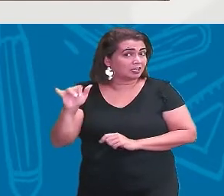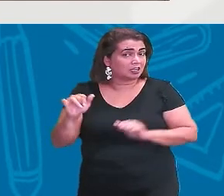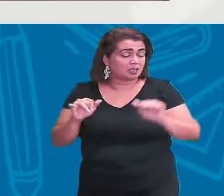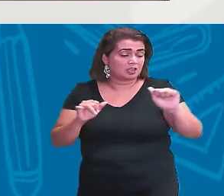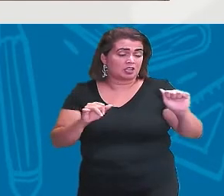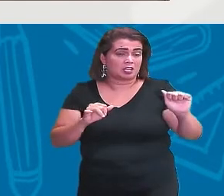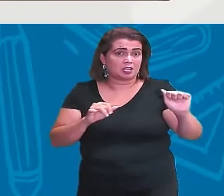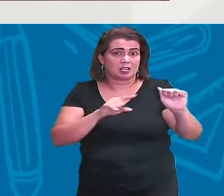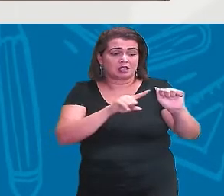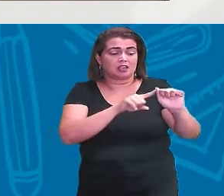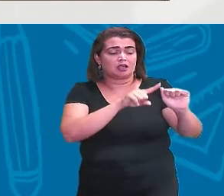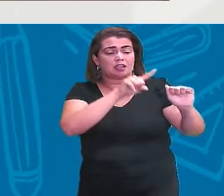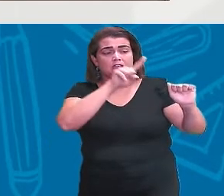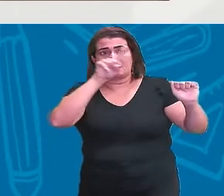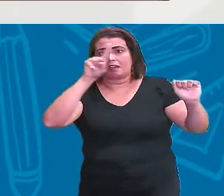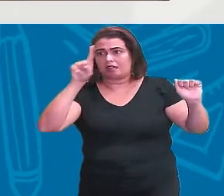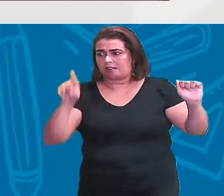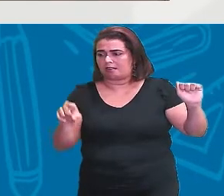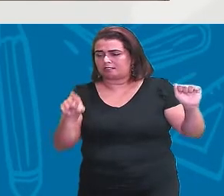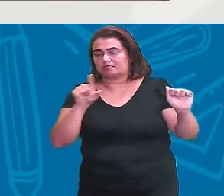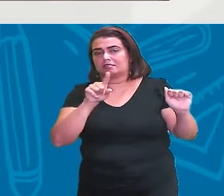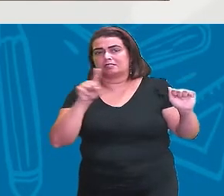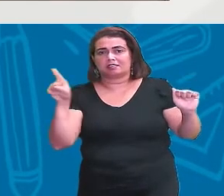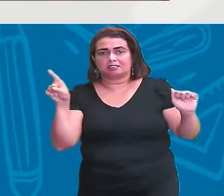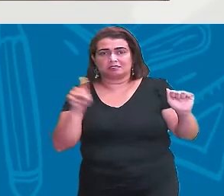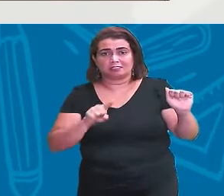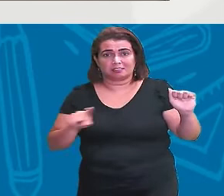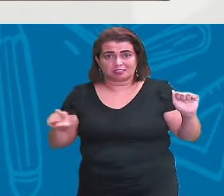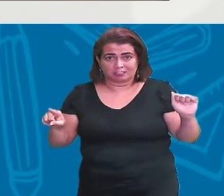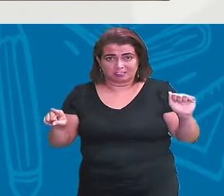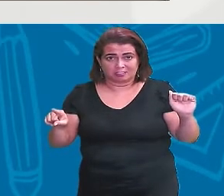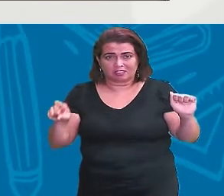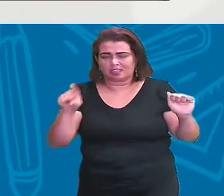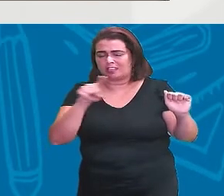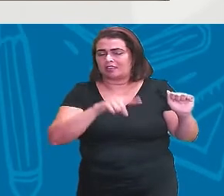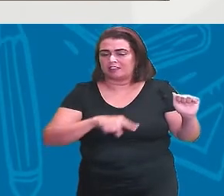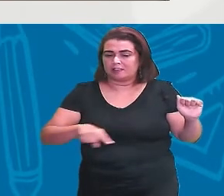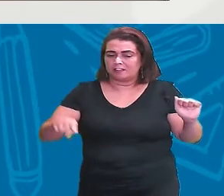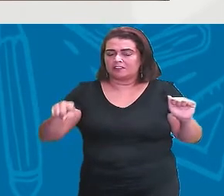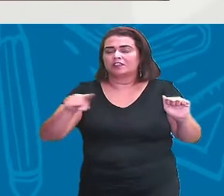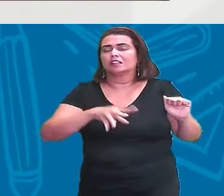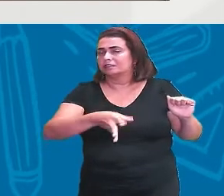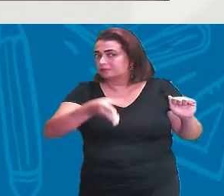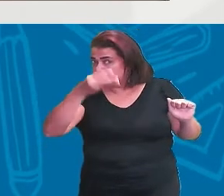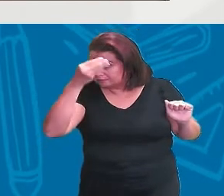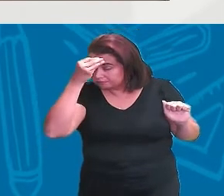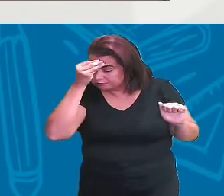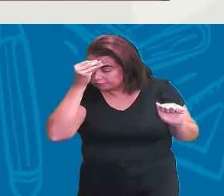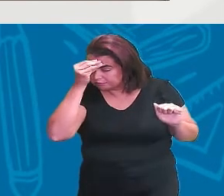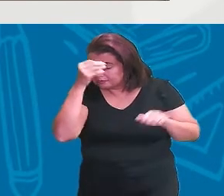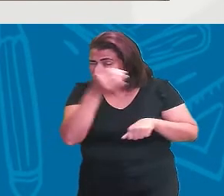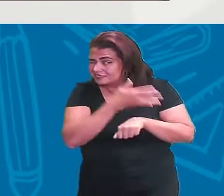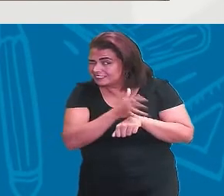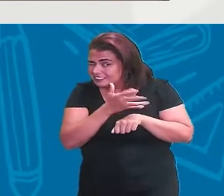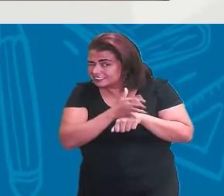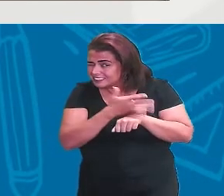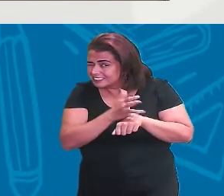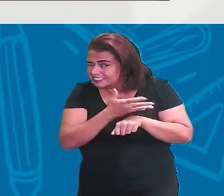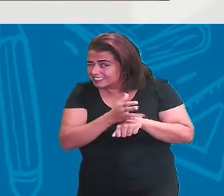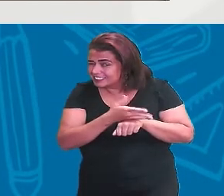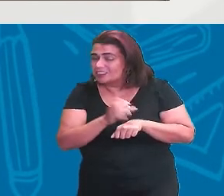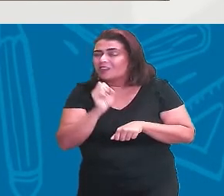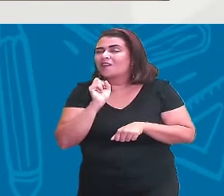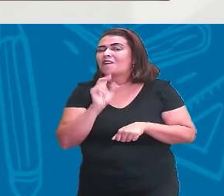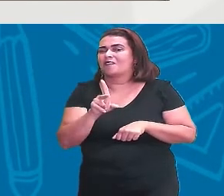letrinha A até a letrinha Z, não é? Vocês já estão aí, ó, feras que eu tô sabendo, sei que vocês já